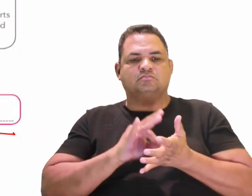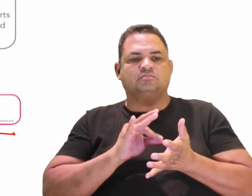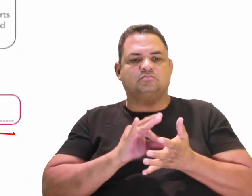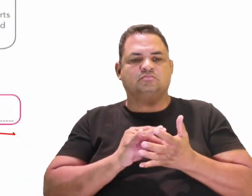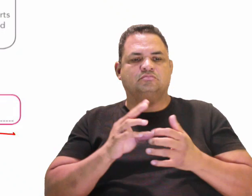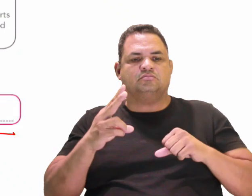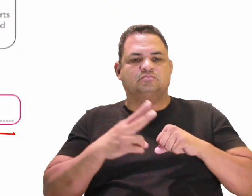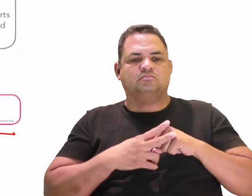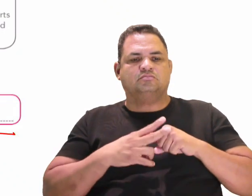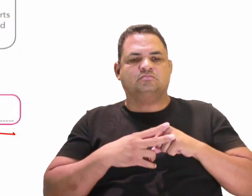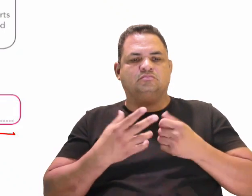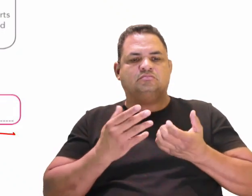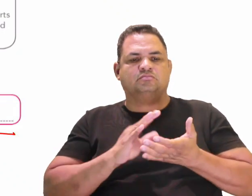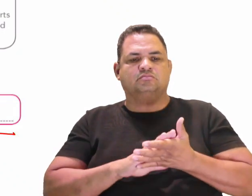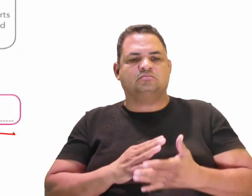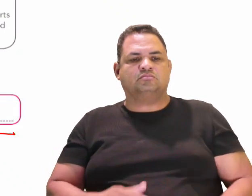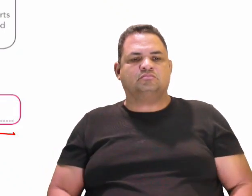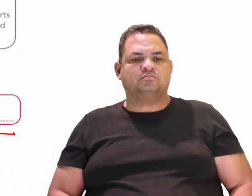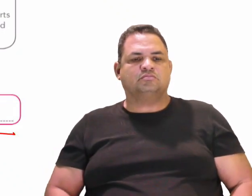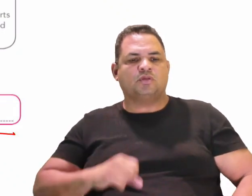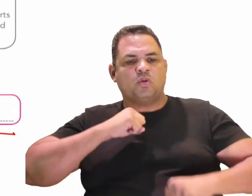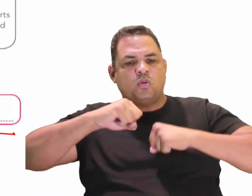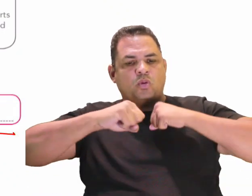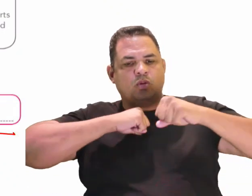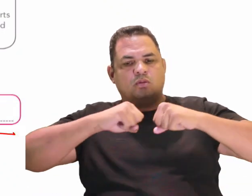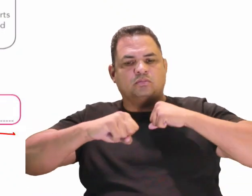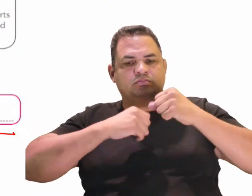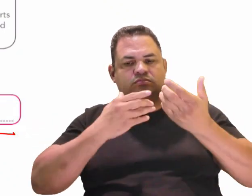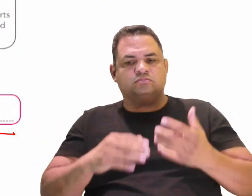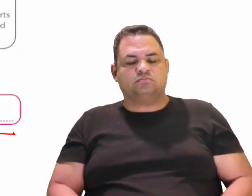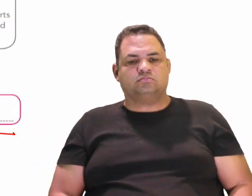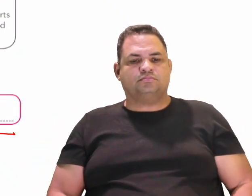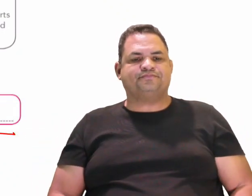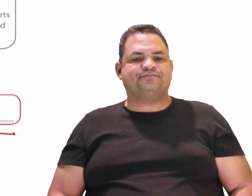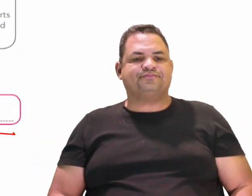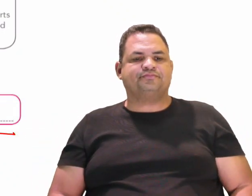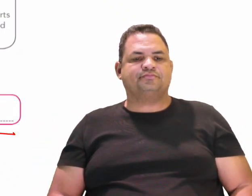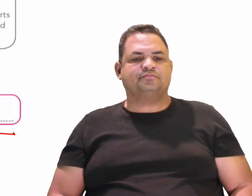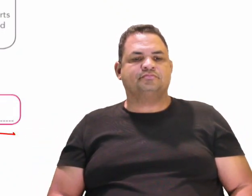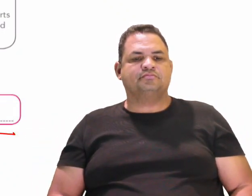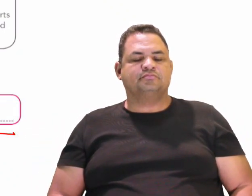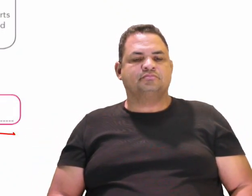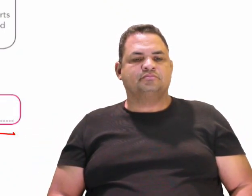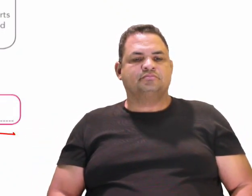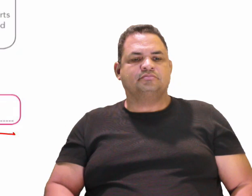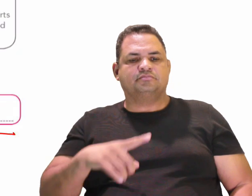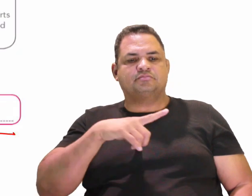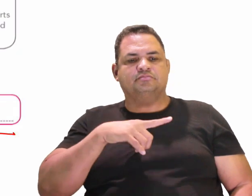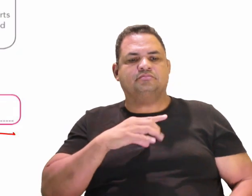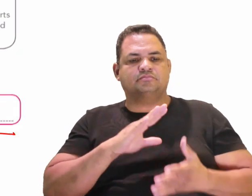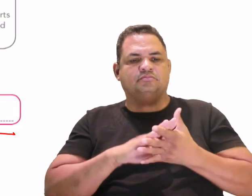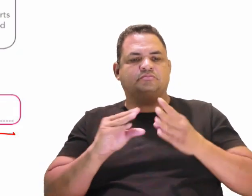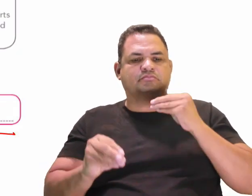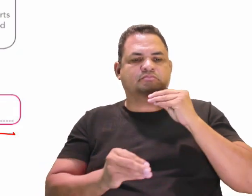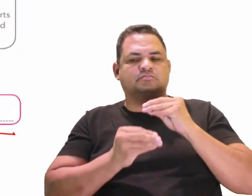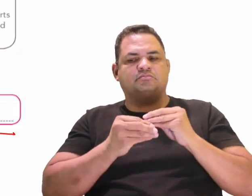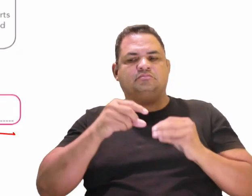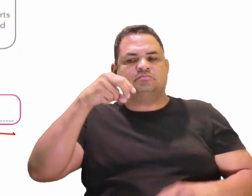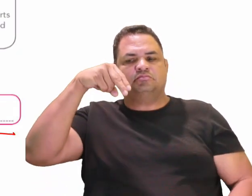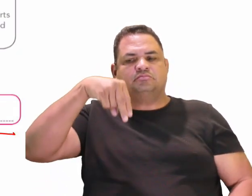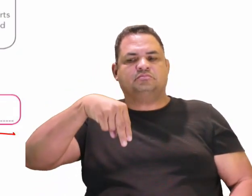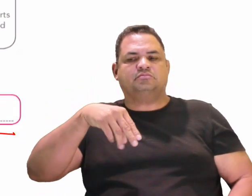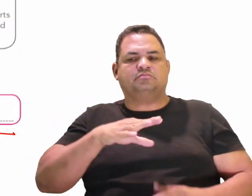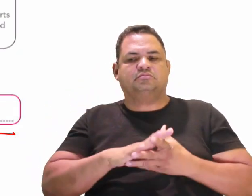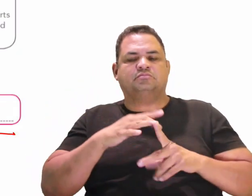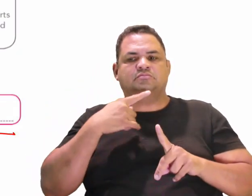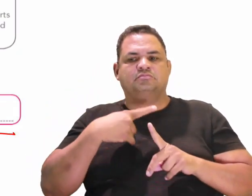verbo run, que vem do verbo to run, correr, ele fica running, tendo mais um N aqui acrescido, porque ele é